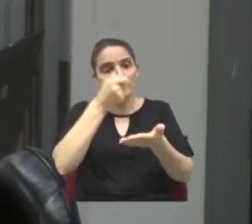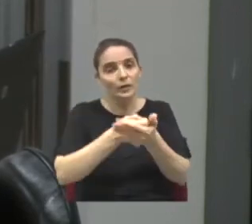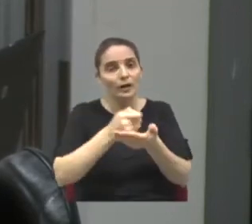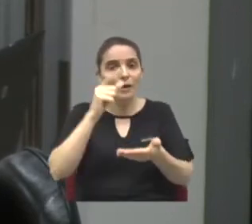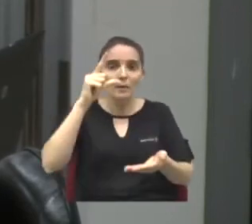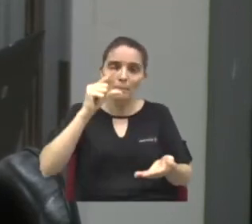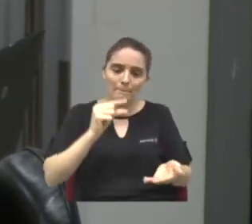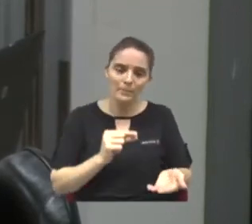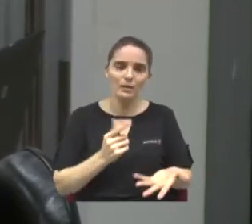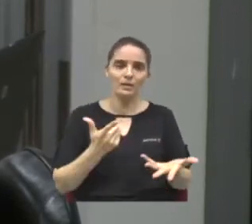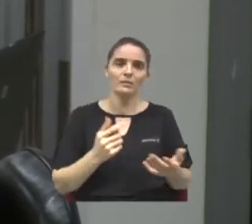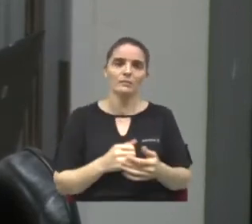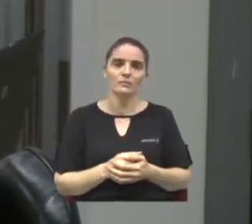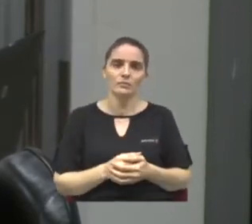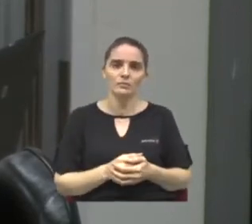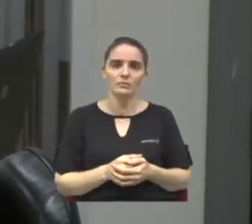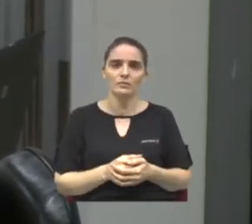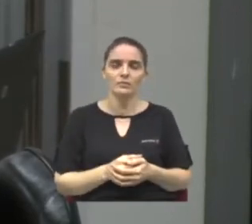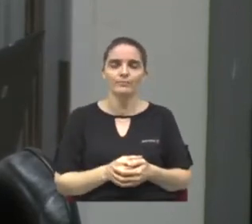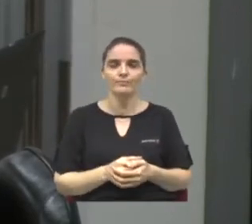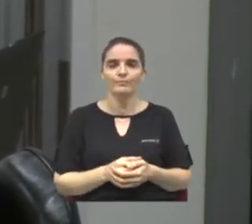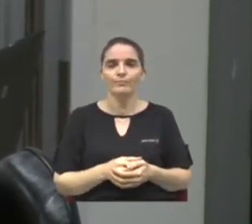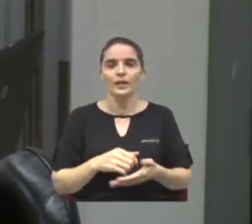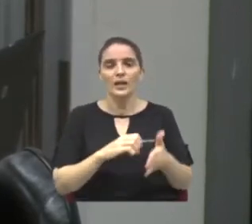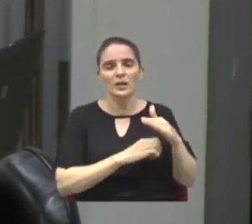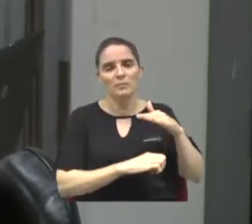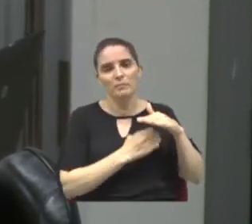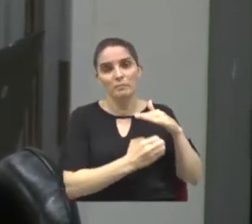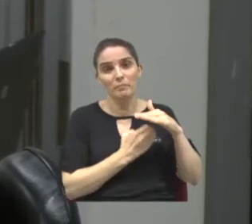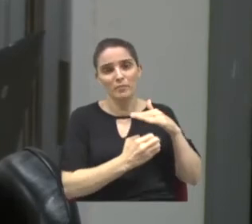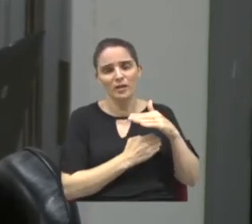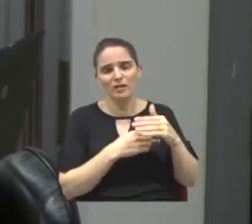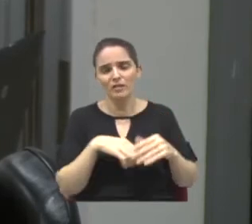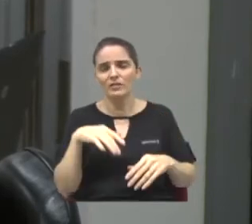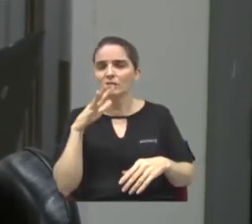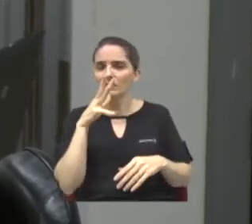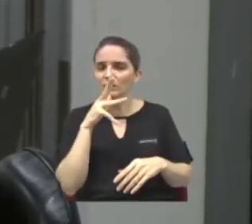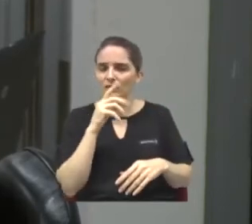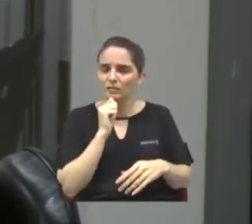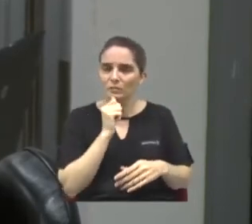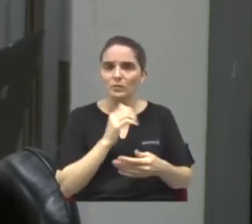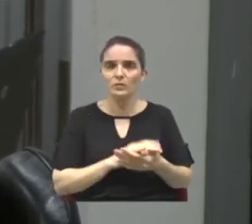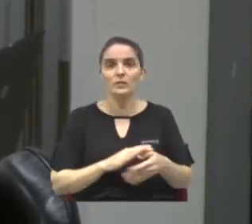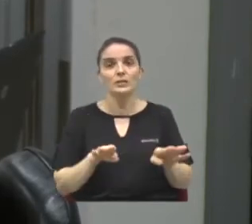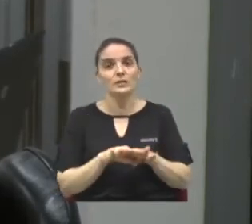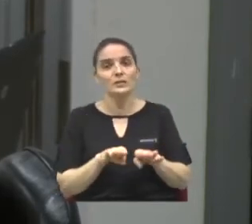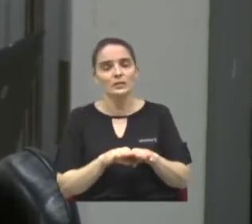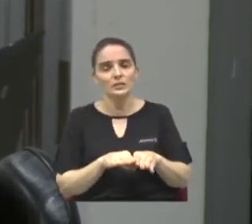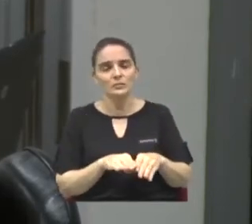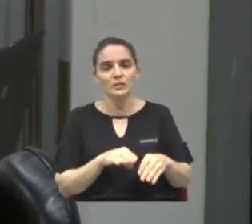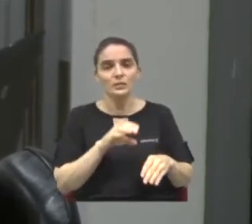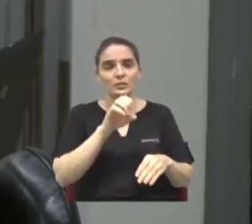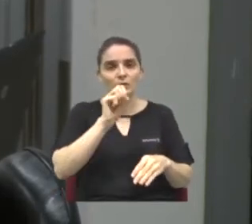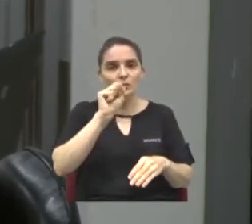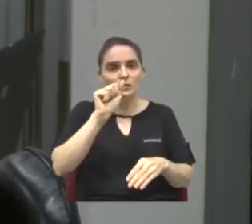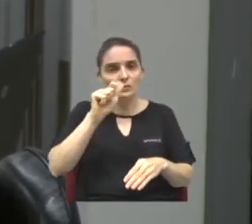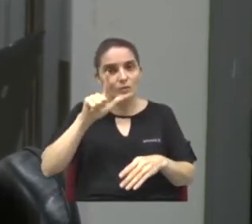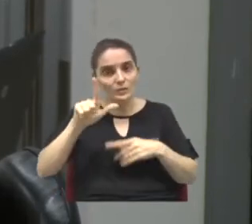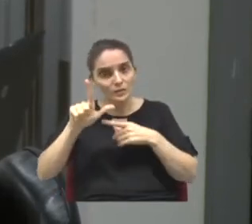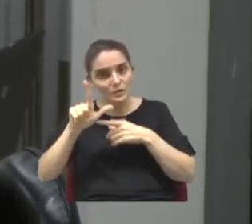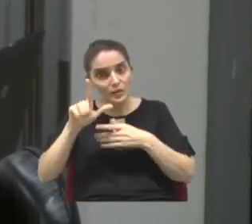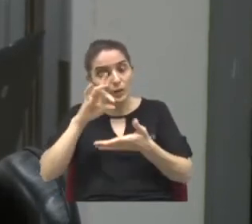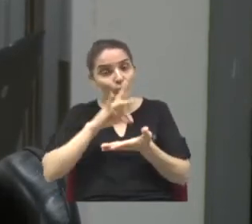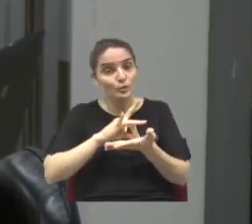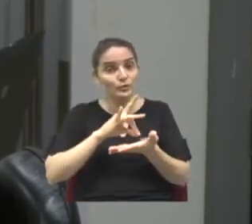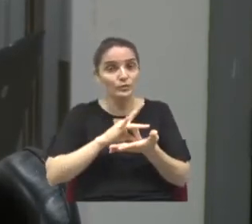é o laboratório que não faz a entrega, não entra no Brasil o sal de origem, né? Que é o medicamento de